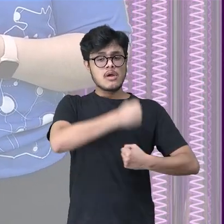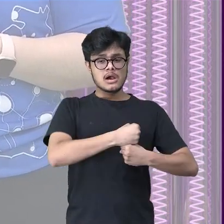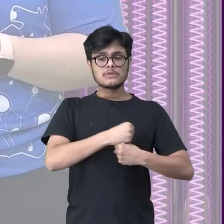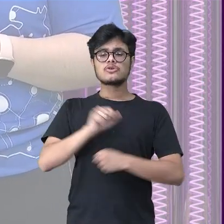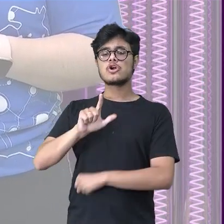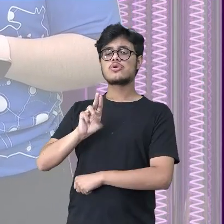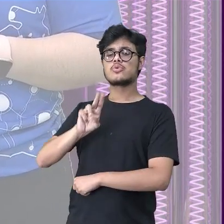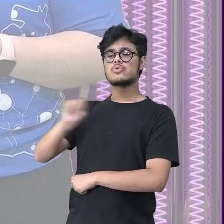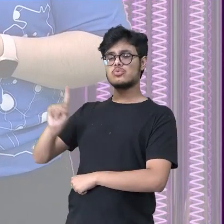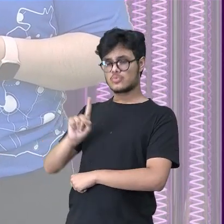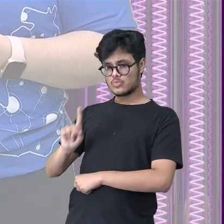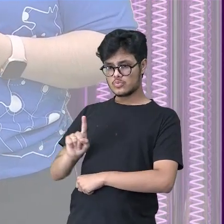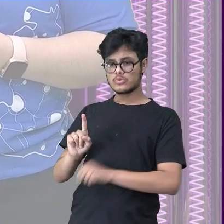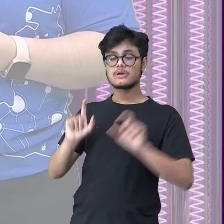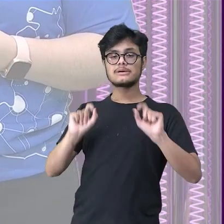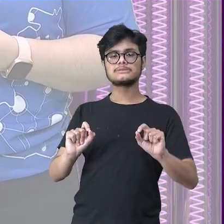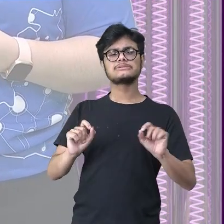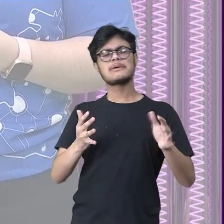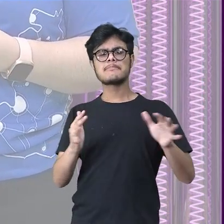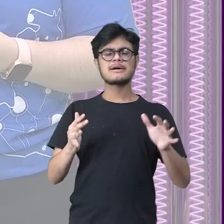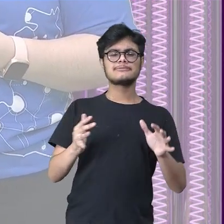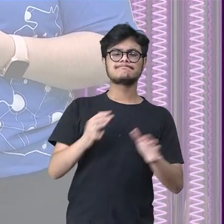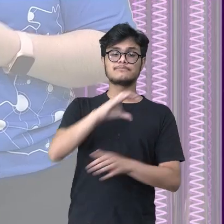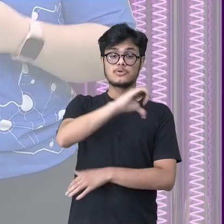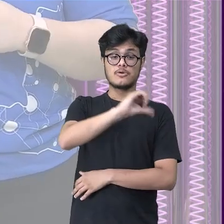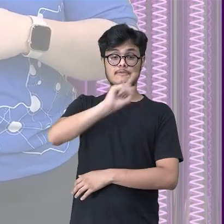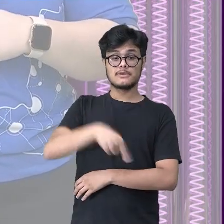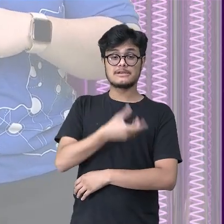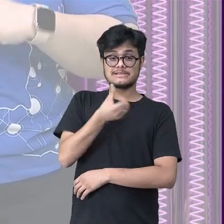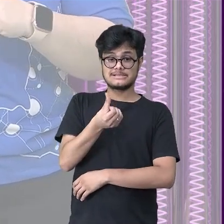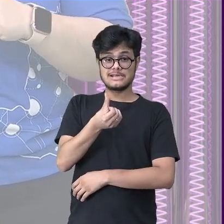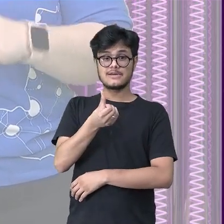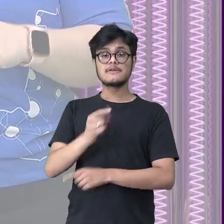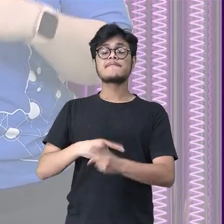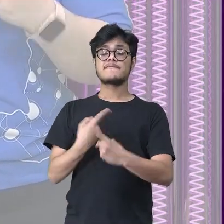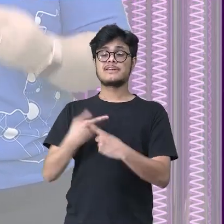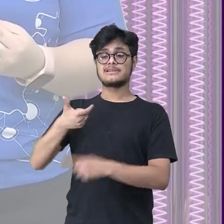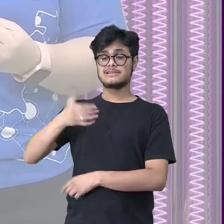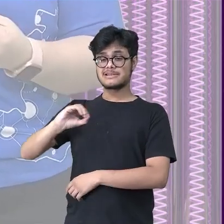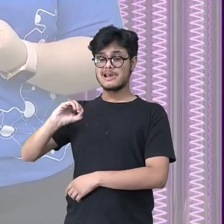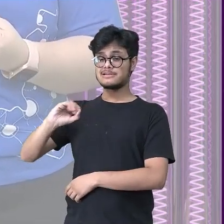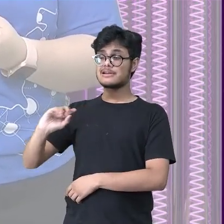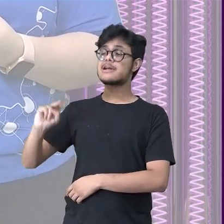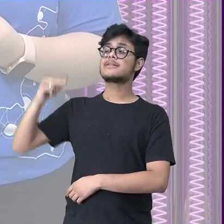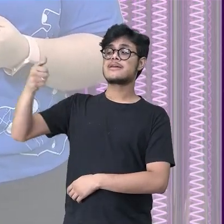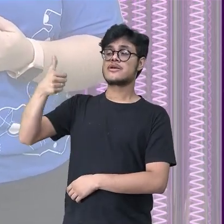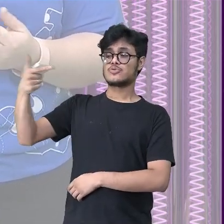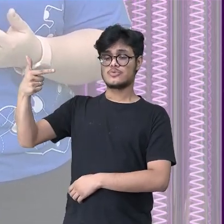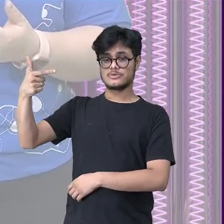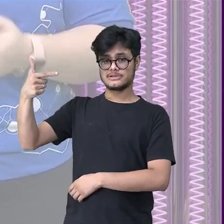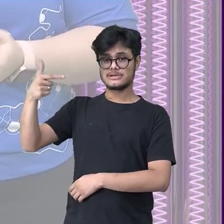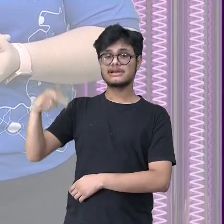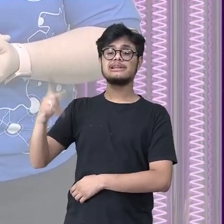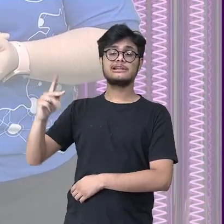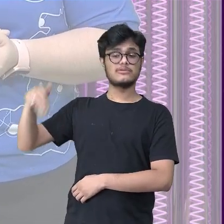como vocês estão vendo aqui, equivale a 9,6 vezes 10 elevado a